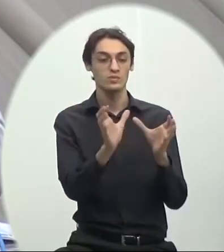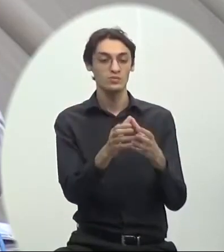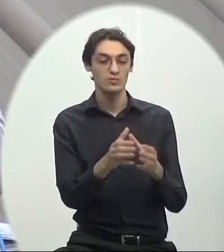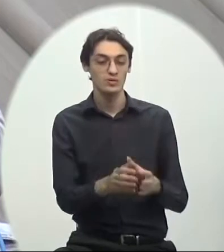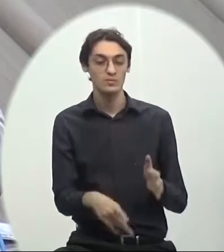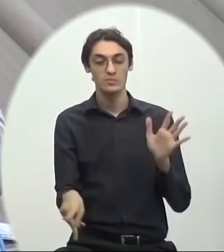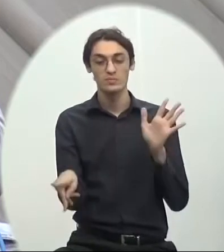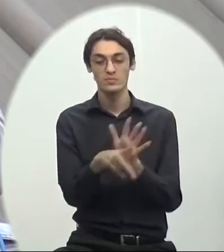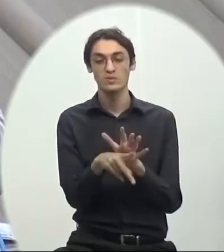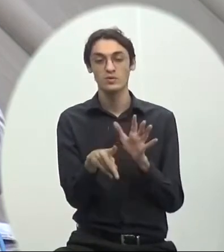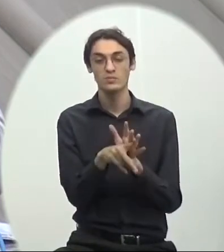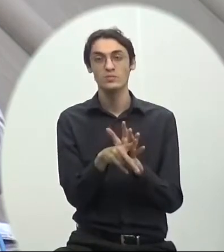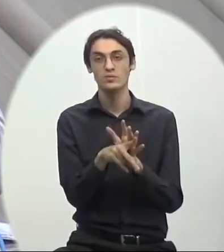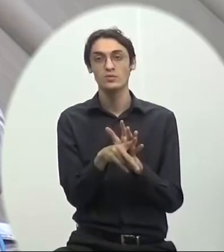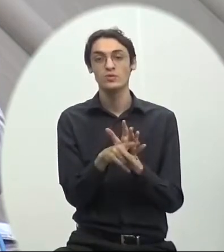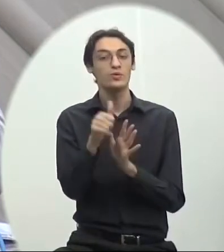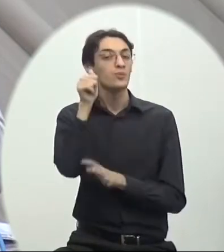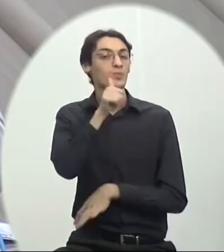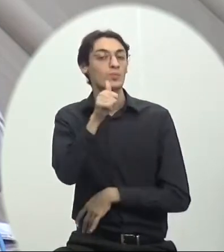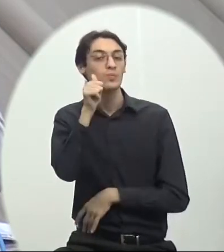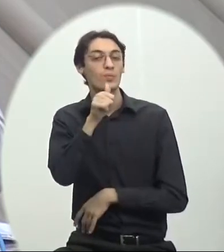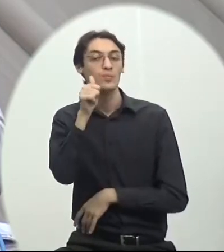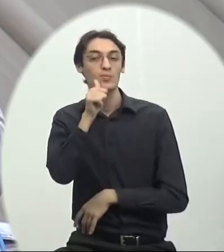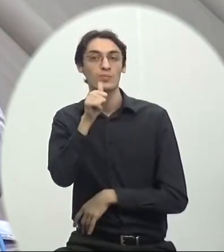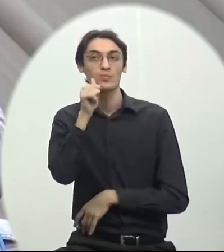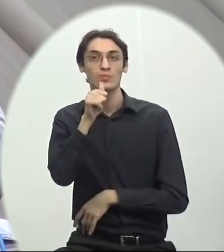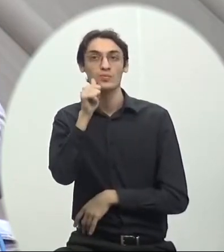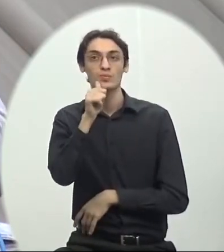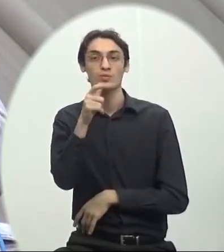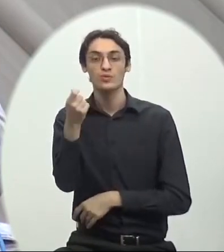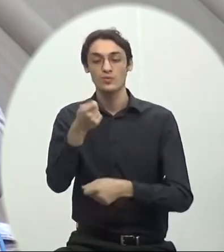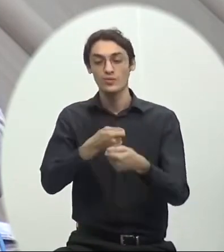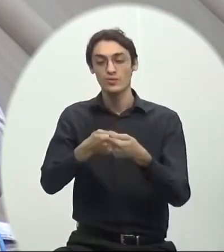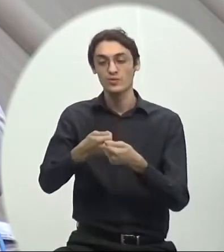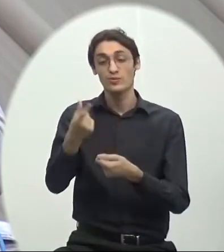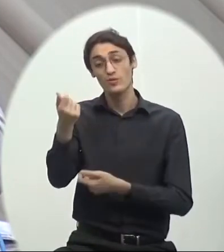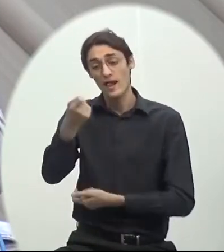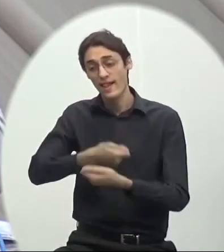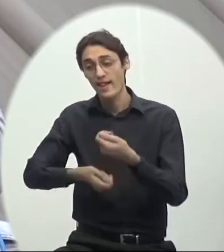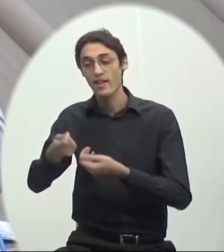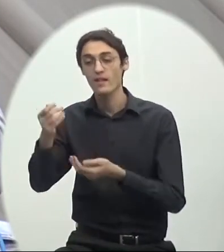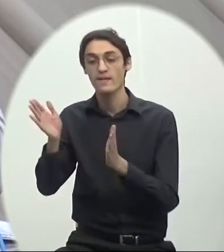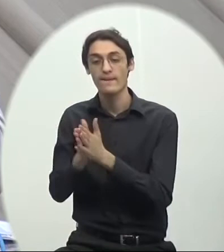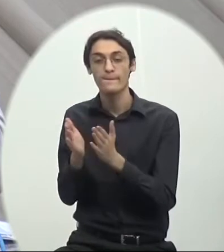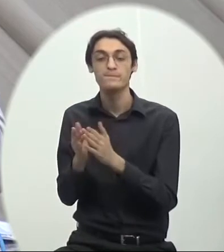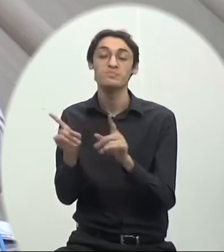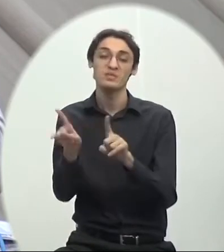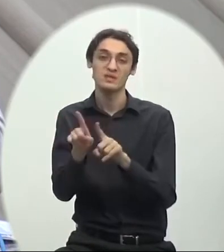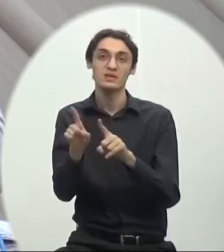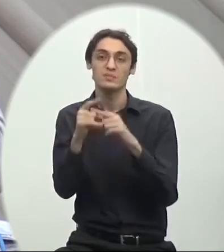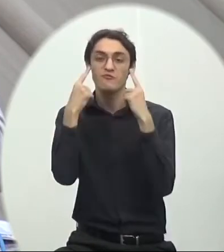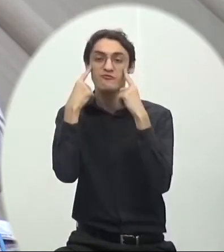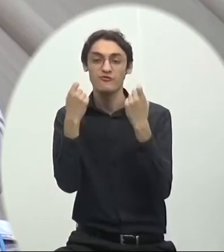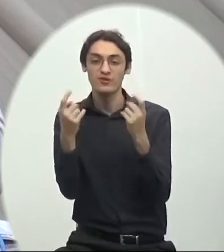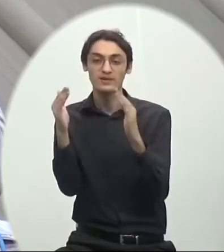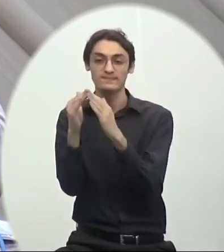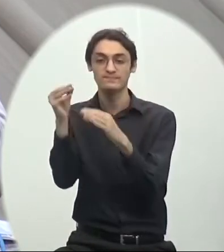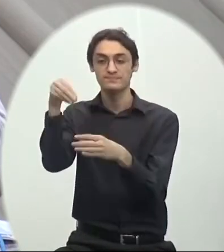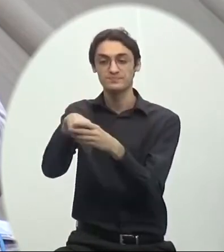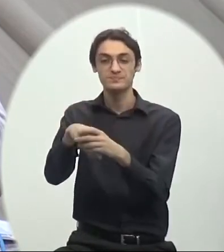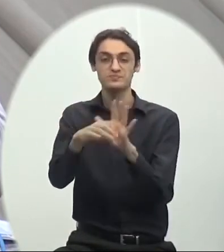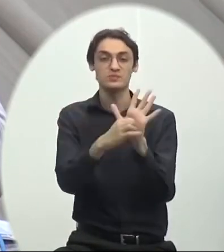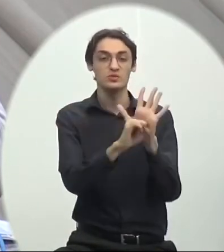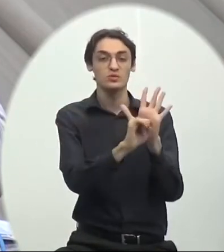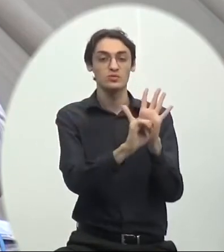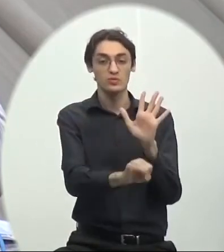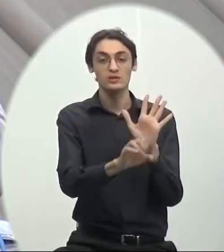que institui reserva de vagas para mulheres em situação de vulnerabilidade econômica decorrente à violência doméstica e familiar nos editais